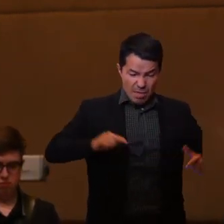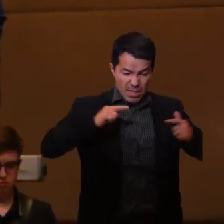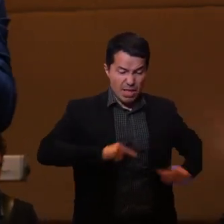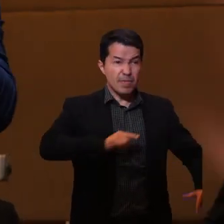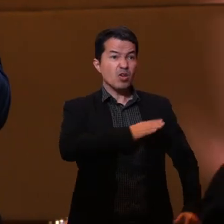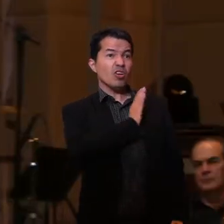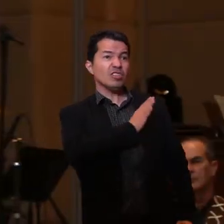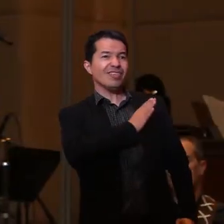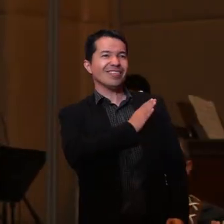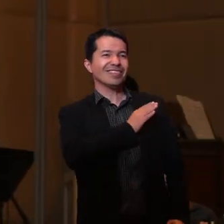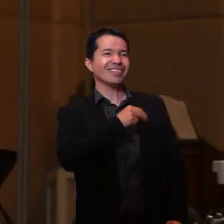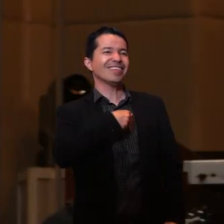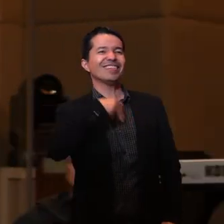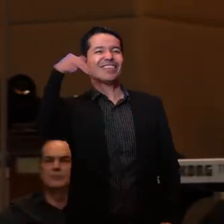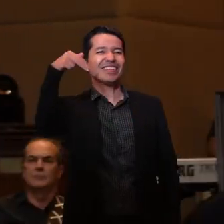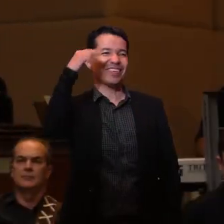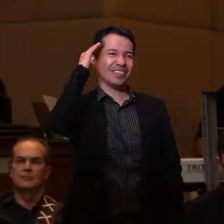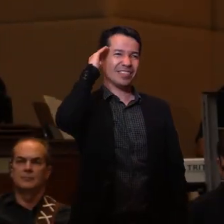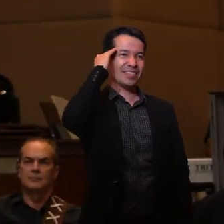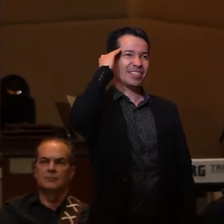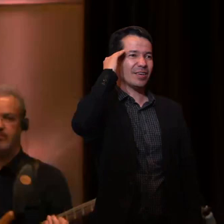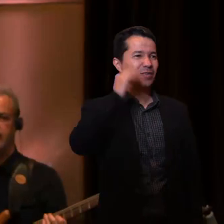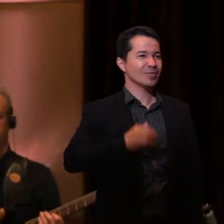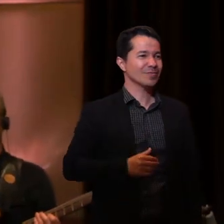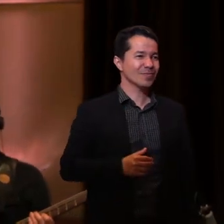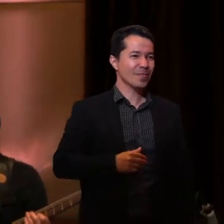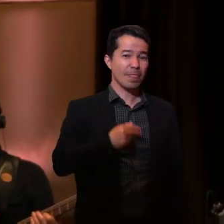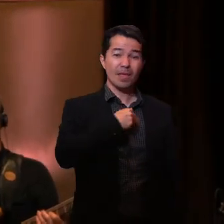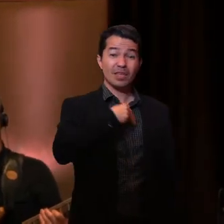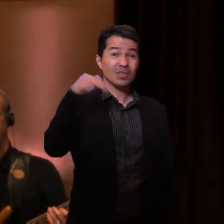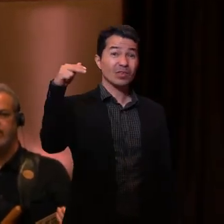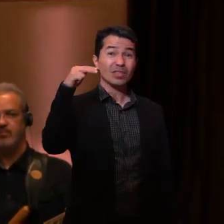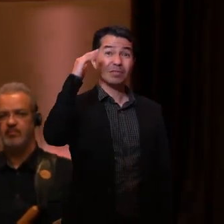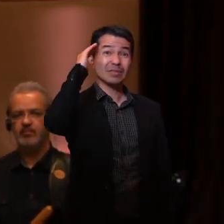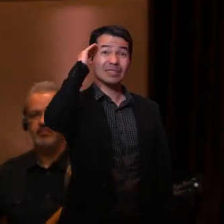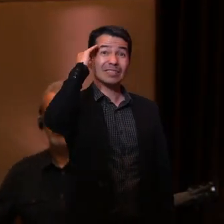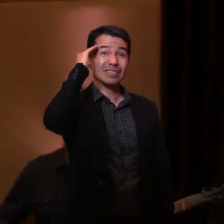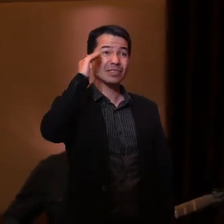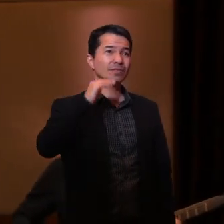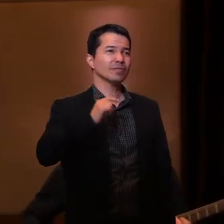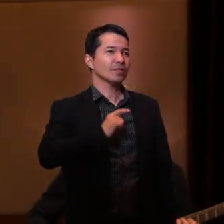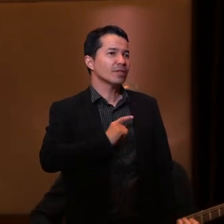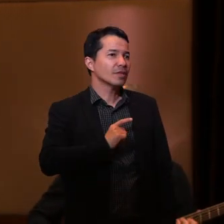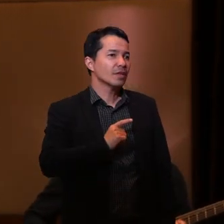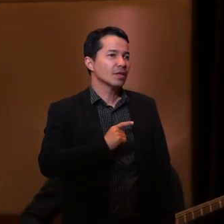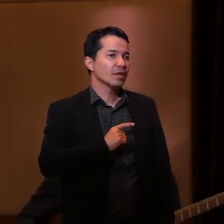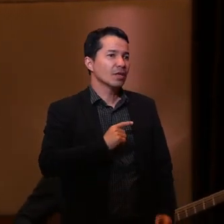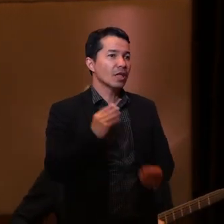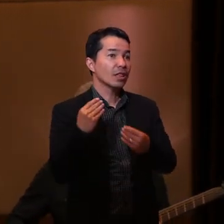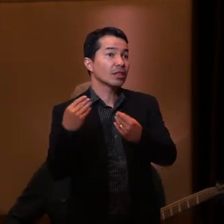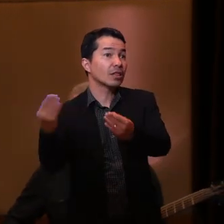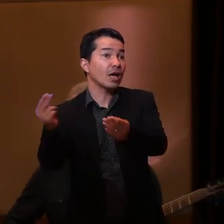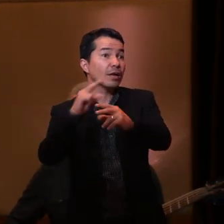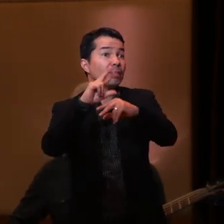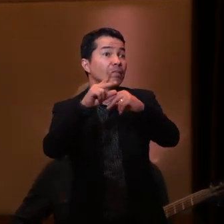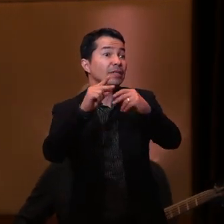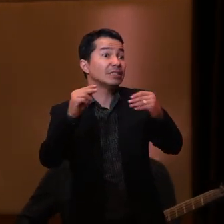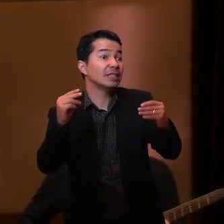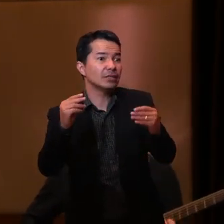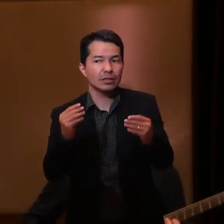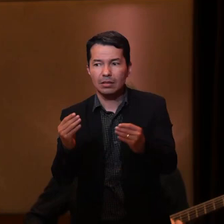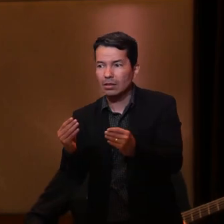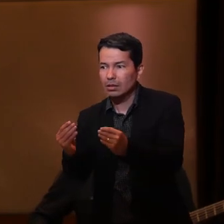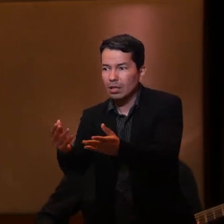Ele entendeu. Por isso Ele fez um presente, uma oferta de mirra e aloés, para embalsamar o corpo